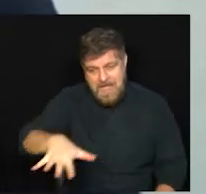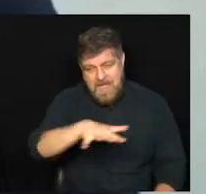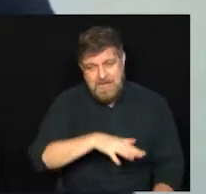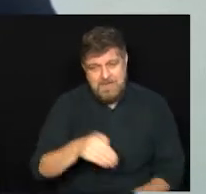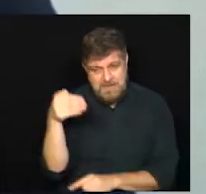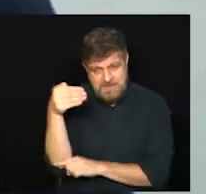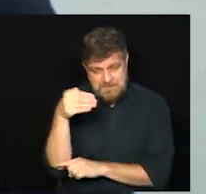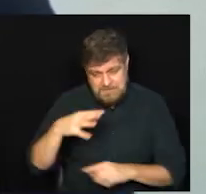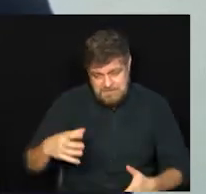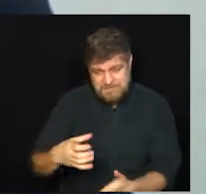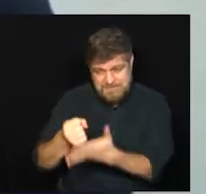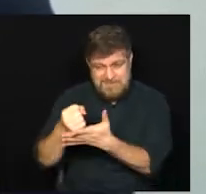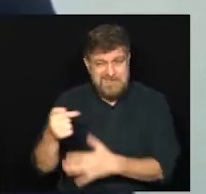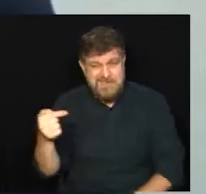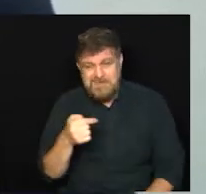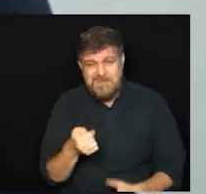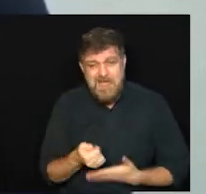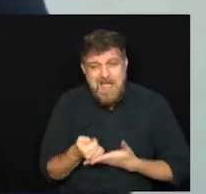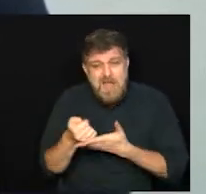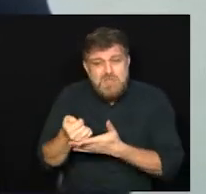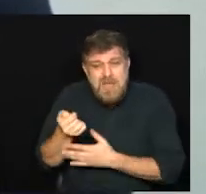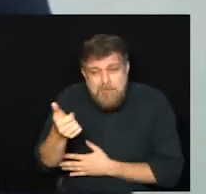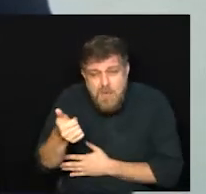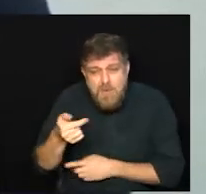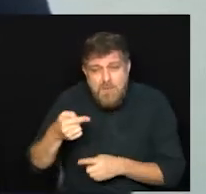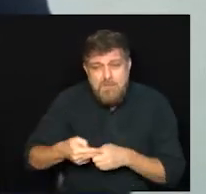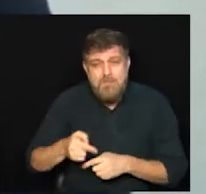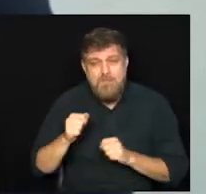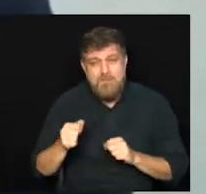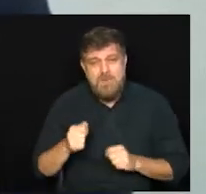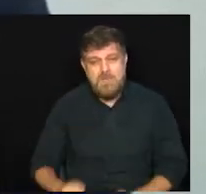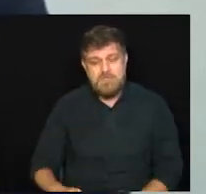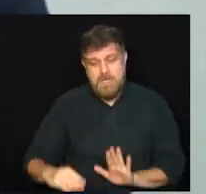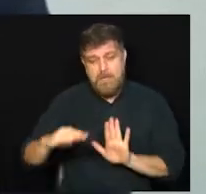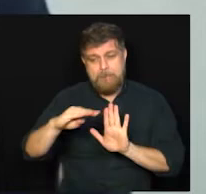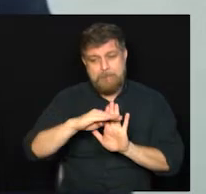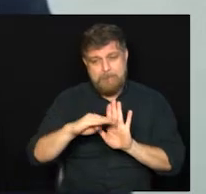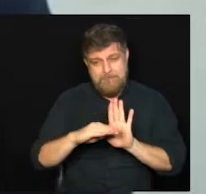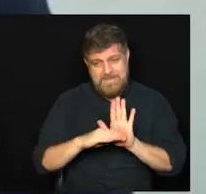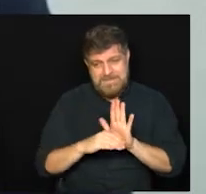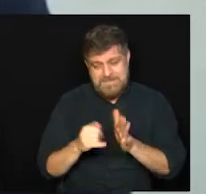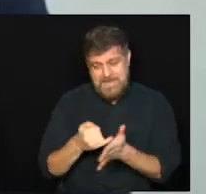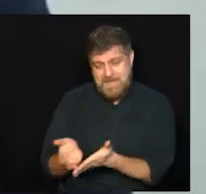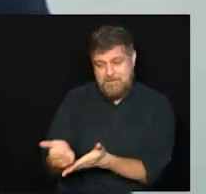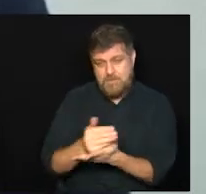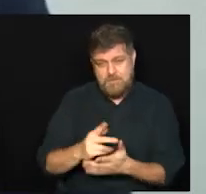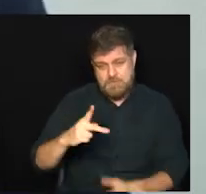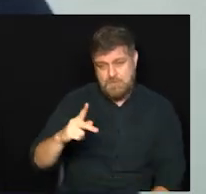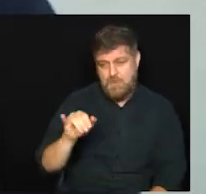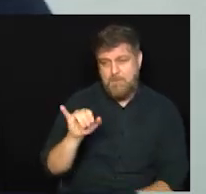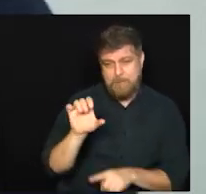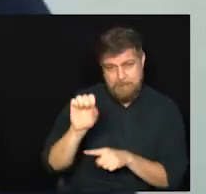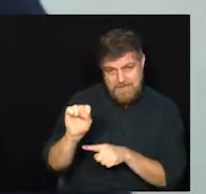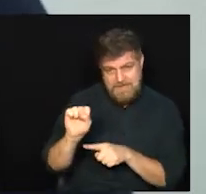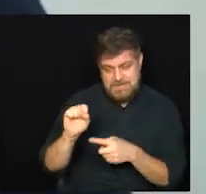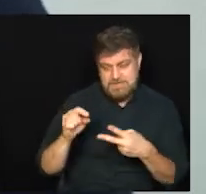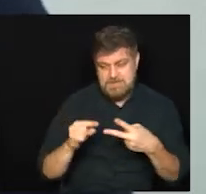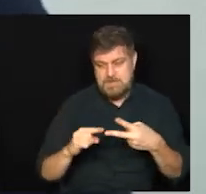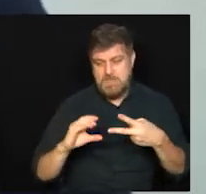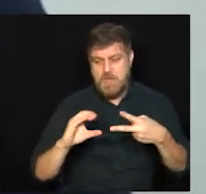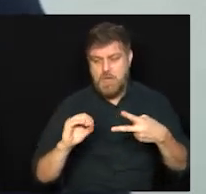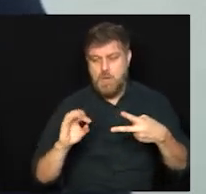pequeno porque ele permite um parcelamento do PIS e COFINS, mas ele